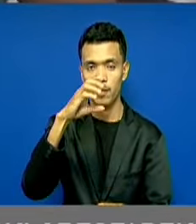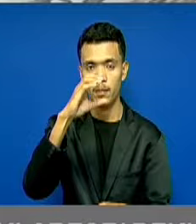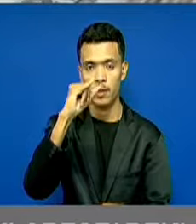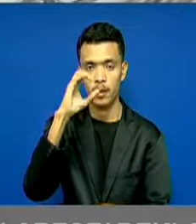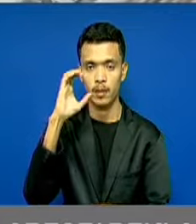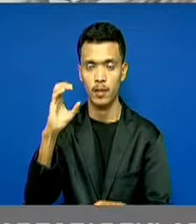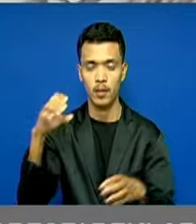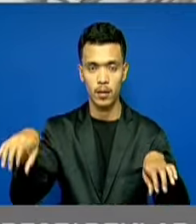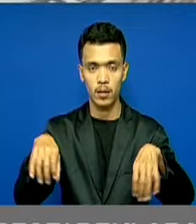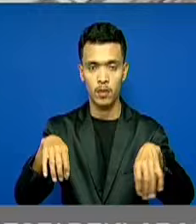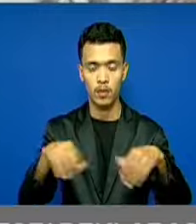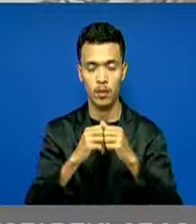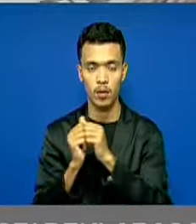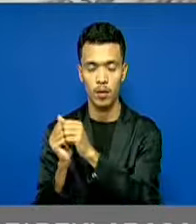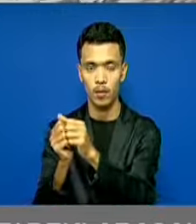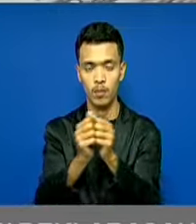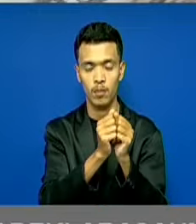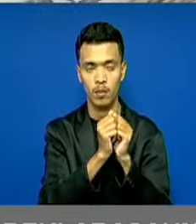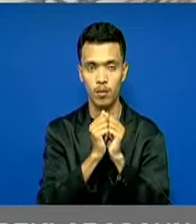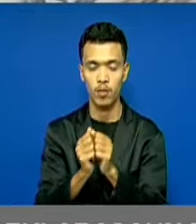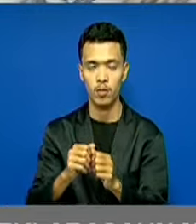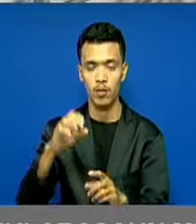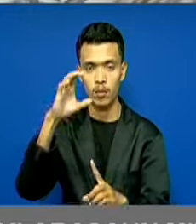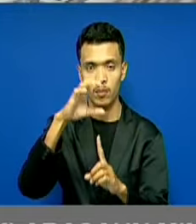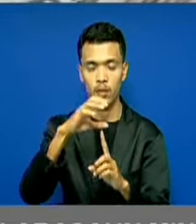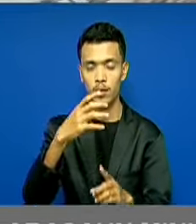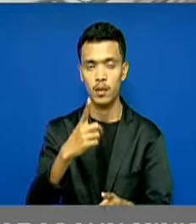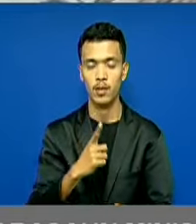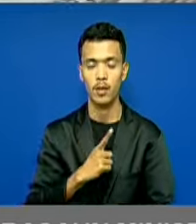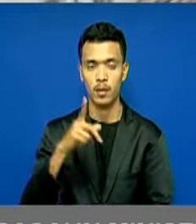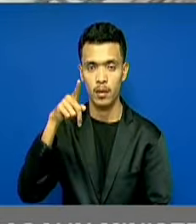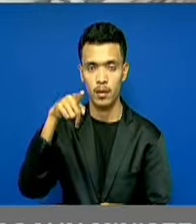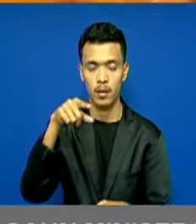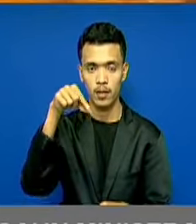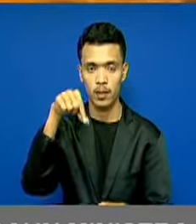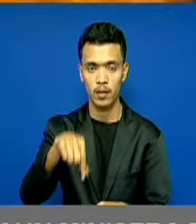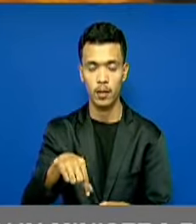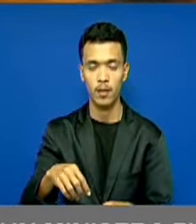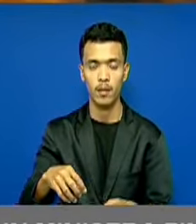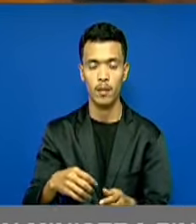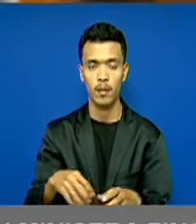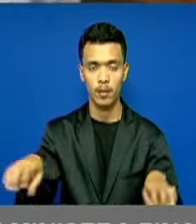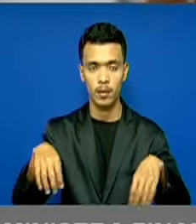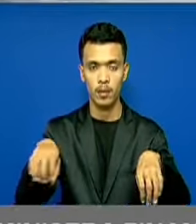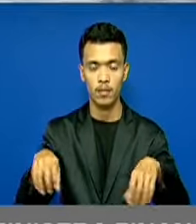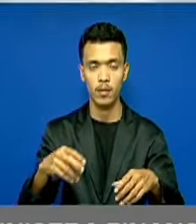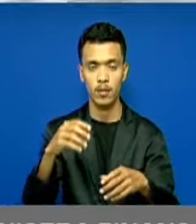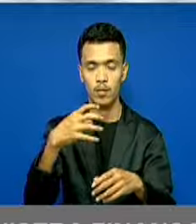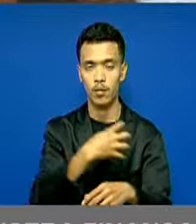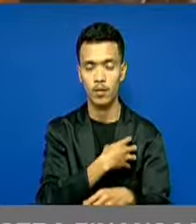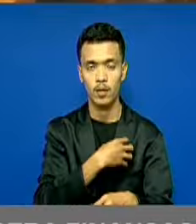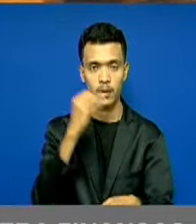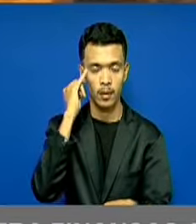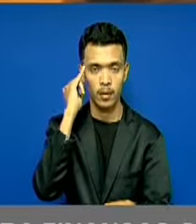Criminal. Serviço Mútuo com Investigação Criminal, Comando Município Likisa. Serviço Informação Polícia no Serviço Nacional